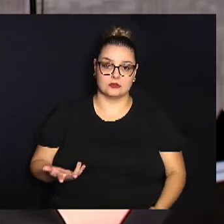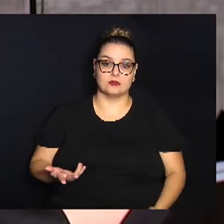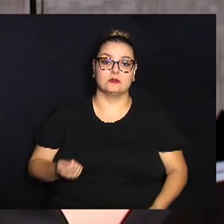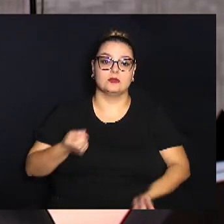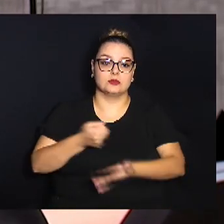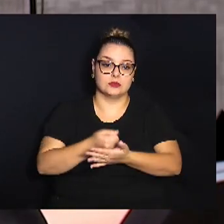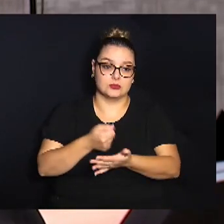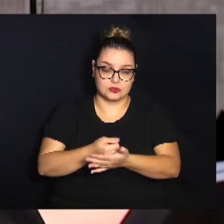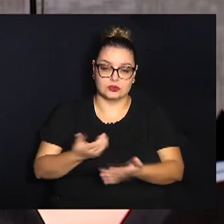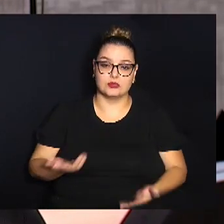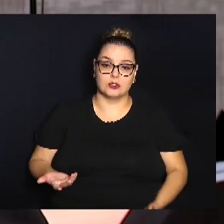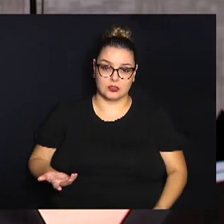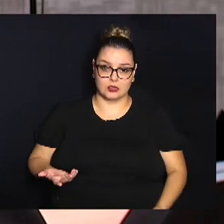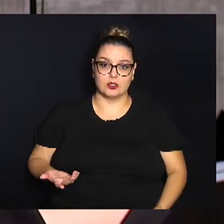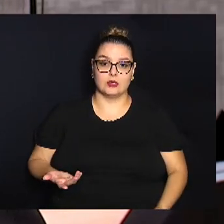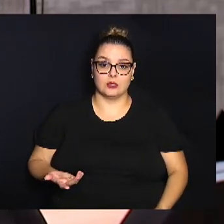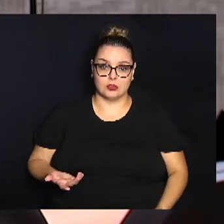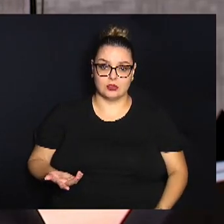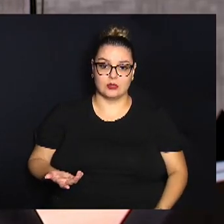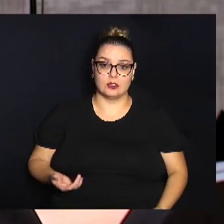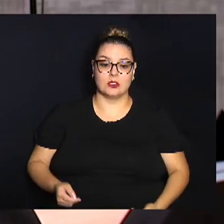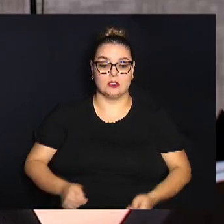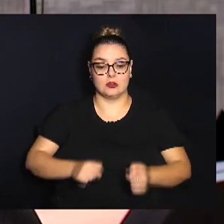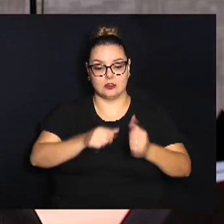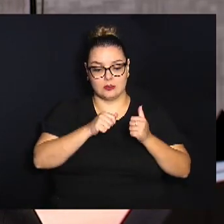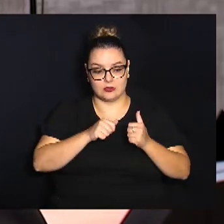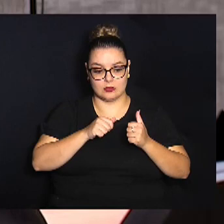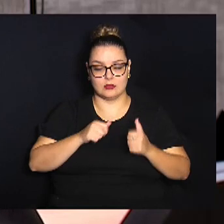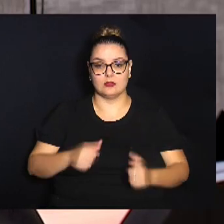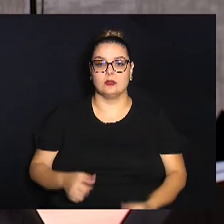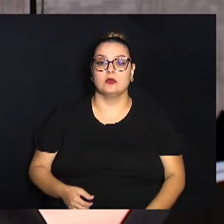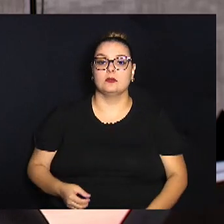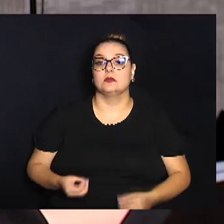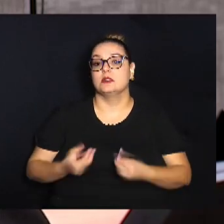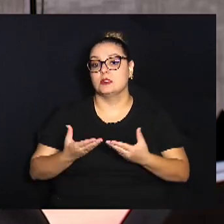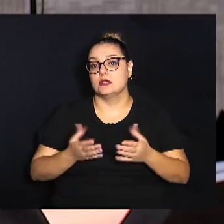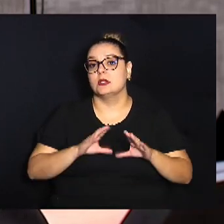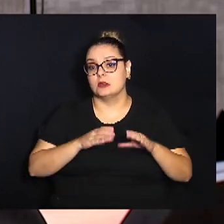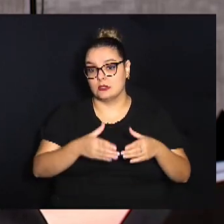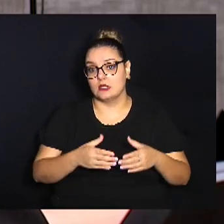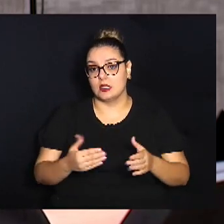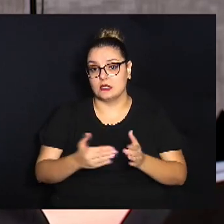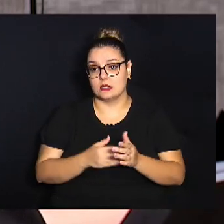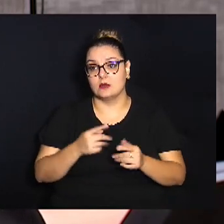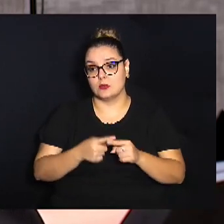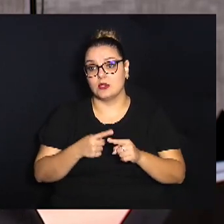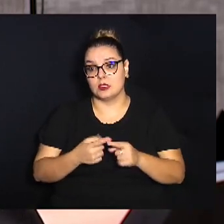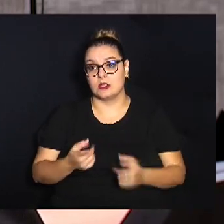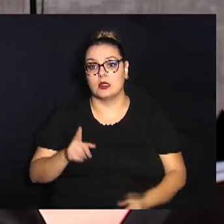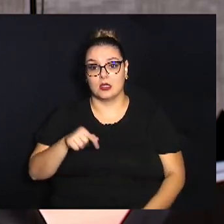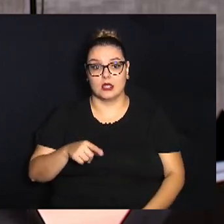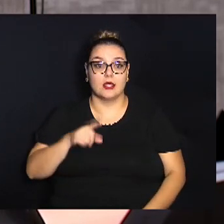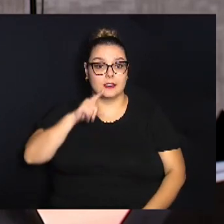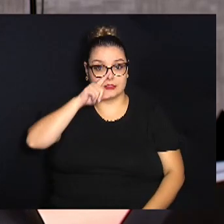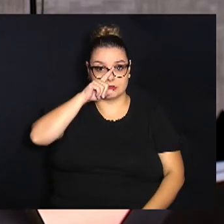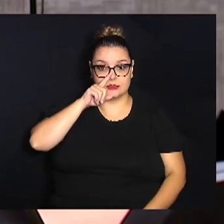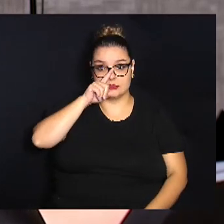cobram que esse benefício seja concedido à categoria. Até porque é uma categoria de risco,